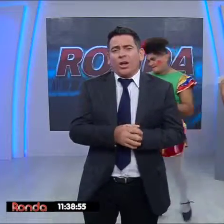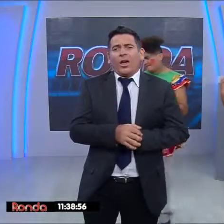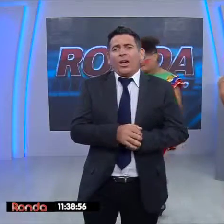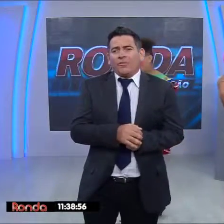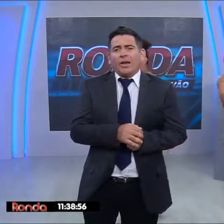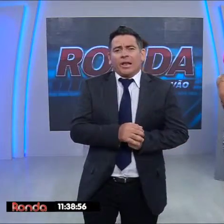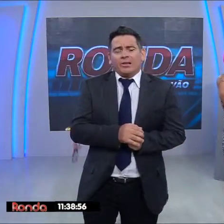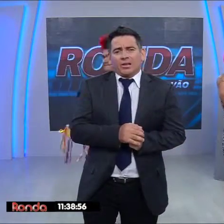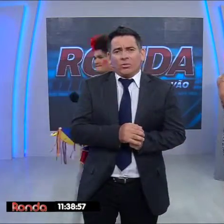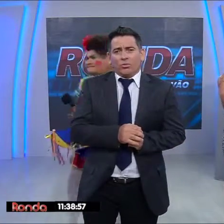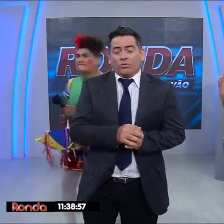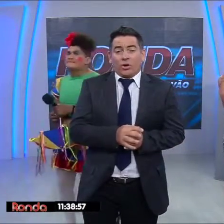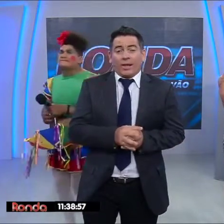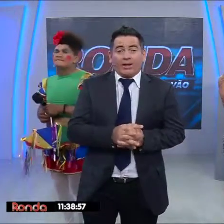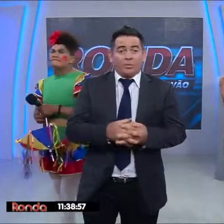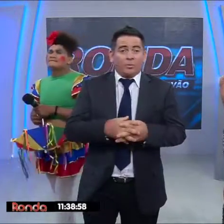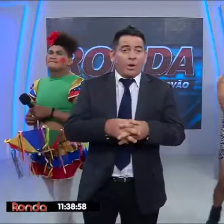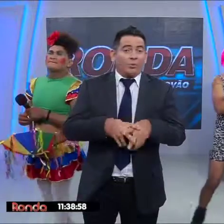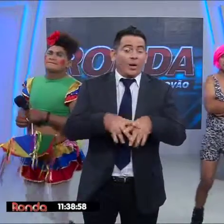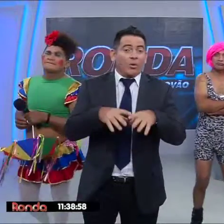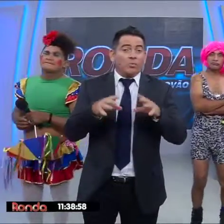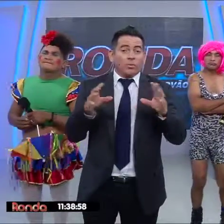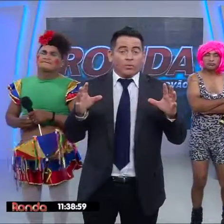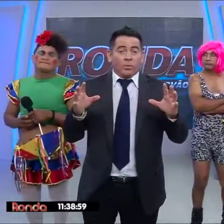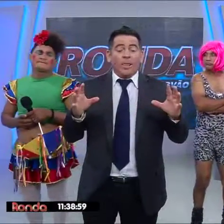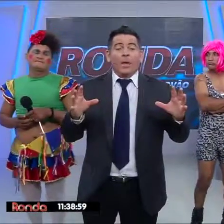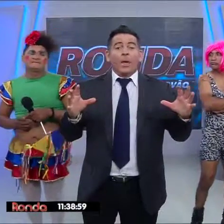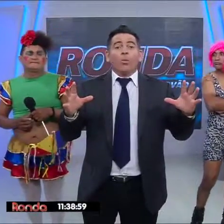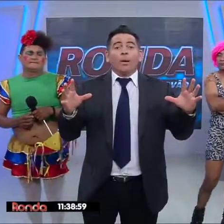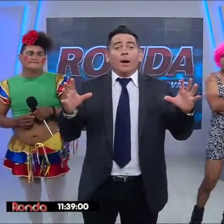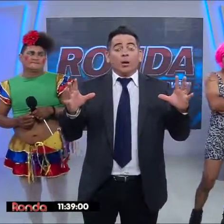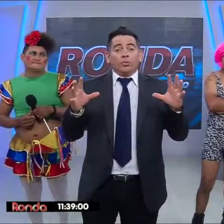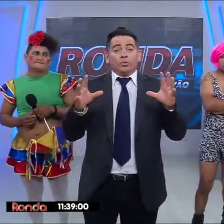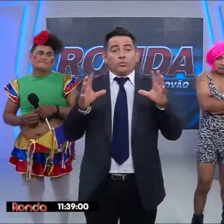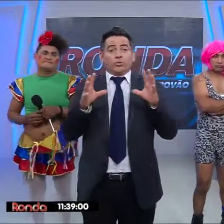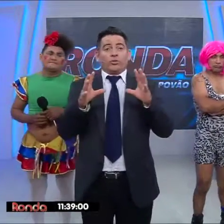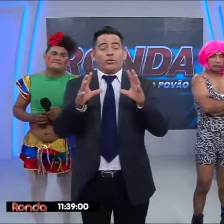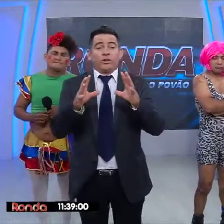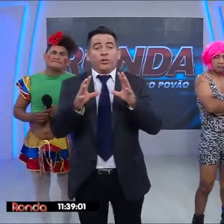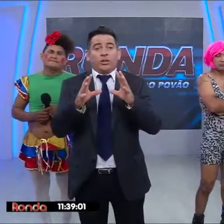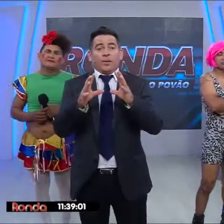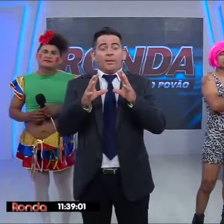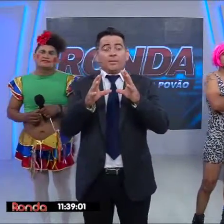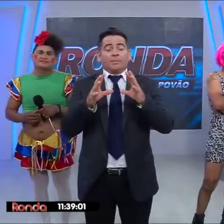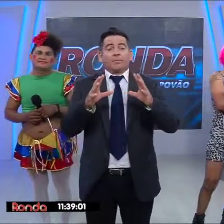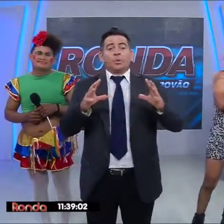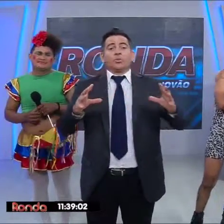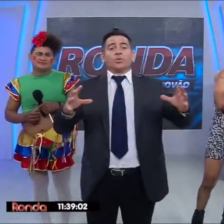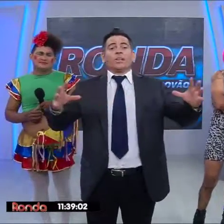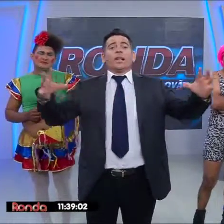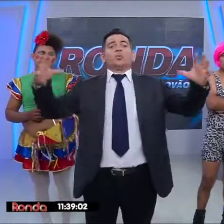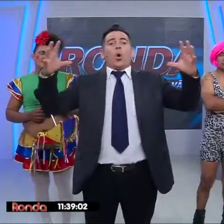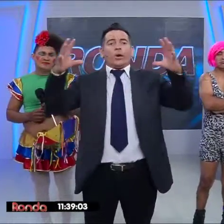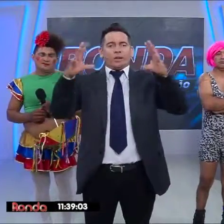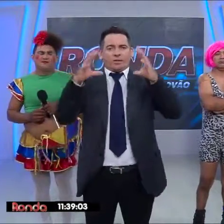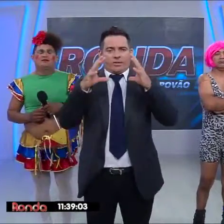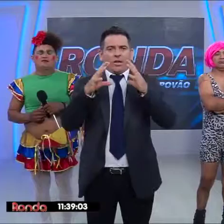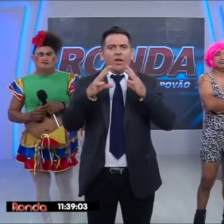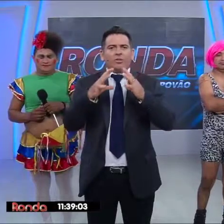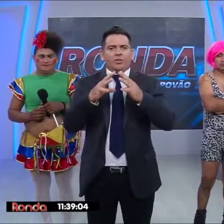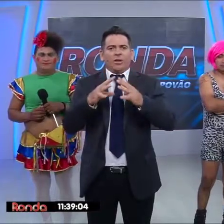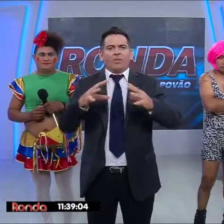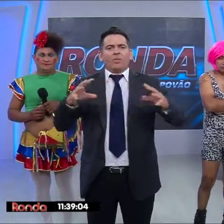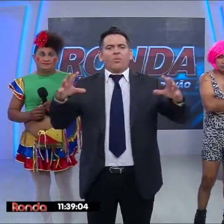isso, é referência hoje do jornalismo do Piauí para o mundo. É um dos sistemas, um dos